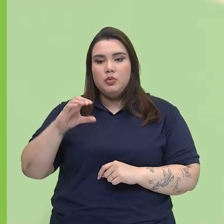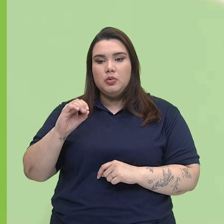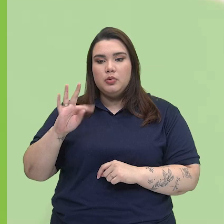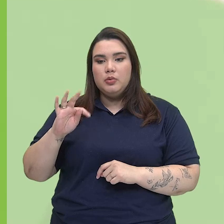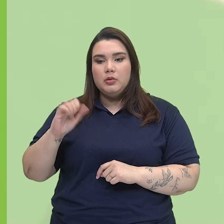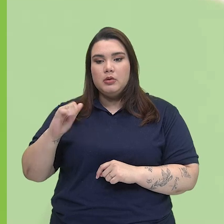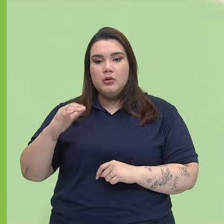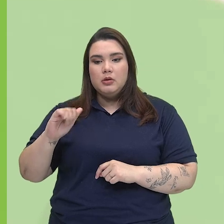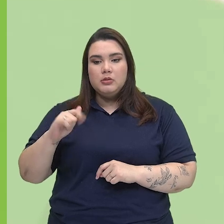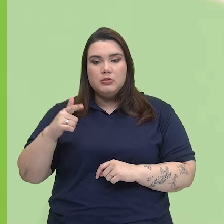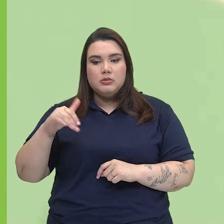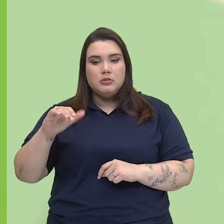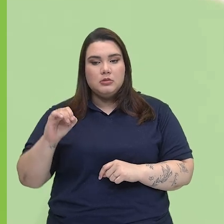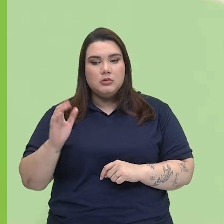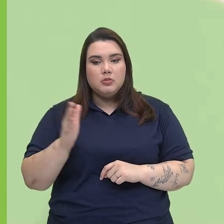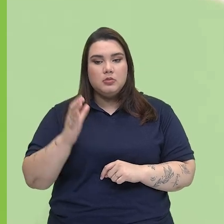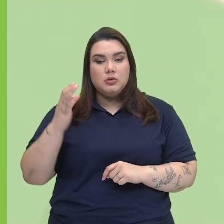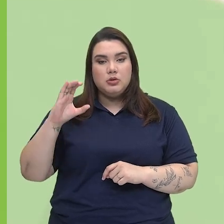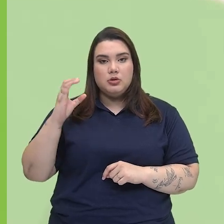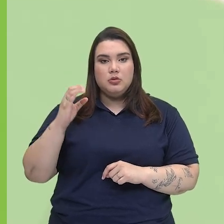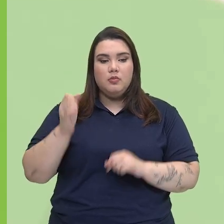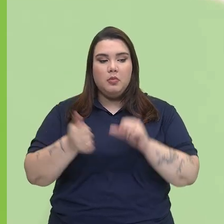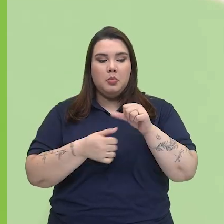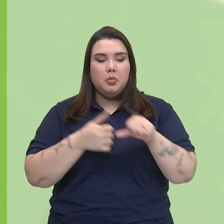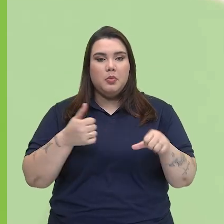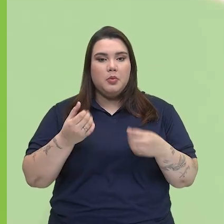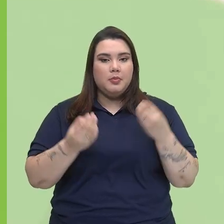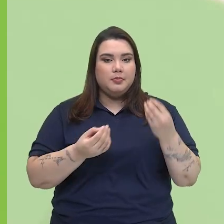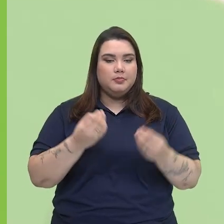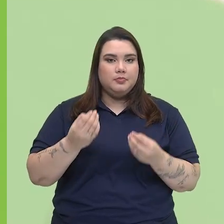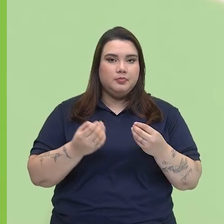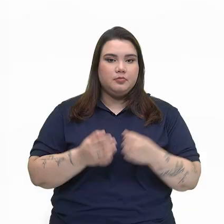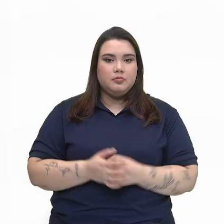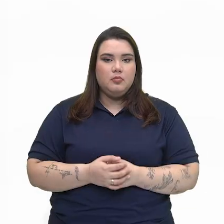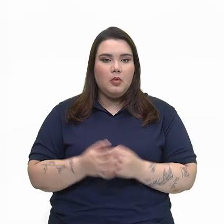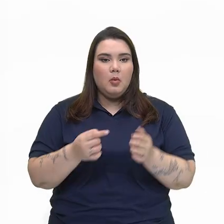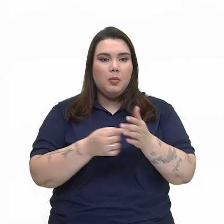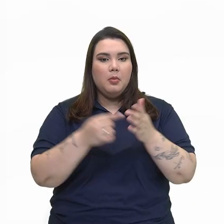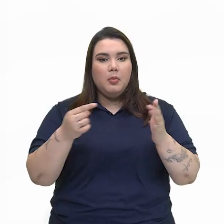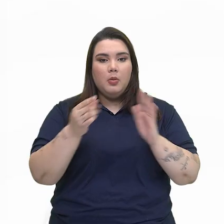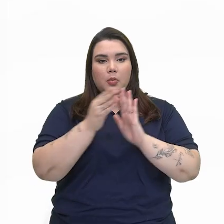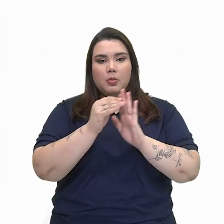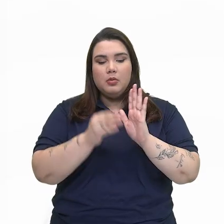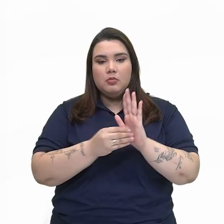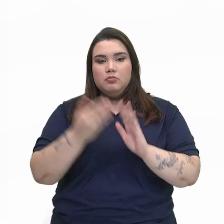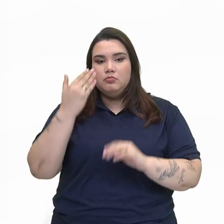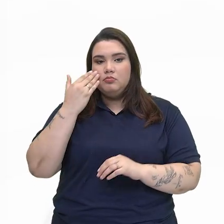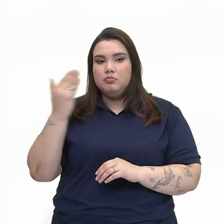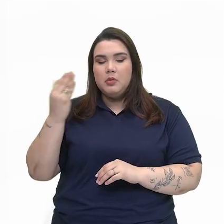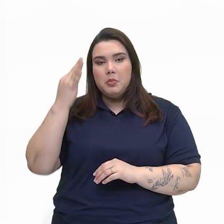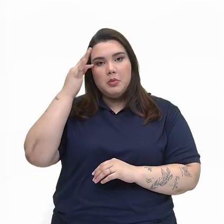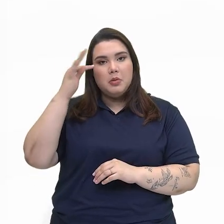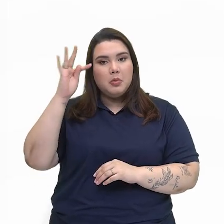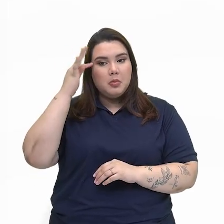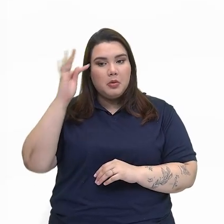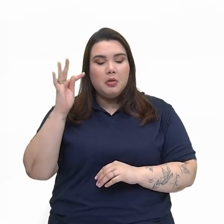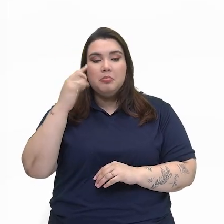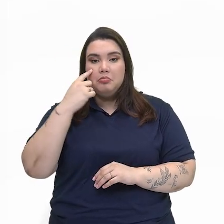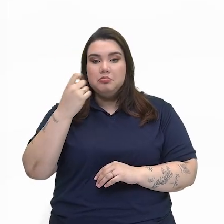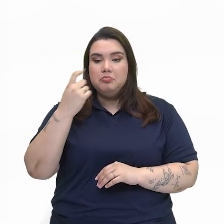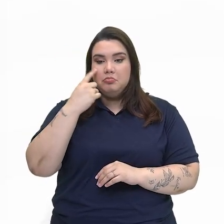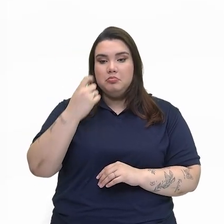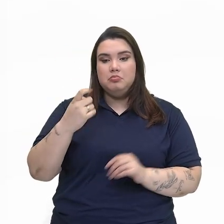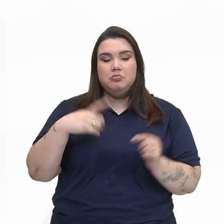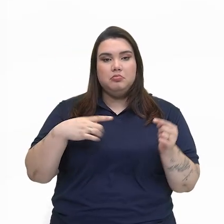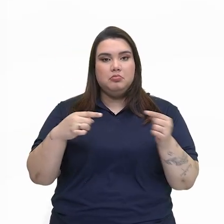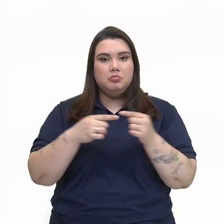científica. Então vamos começar aí primeiramente falando de algarismos significativos. É uma teoria muito interessante aí que